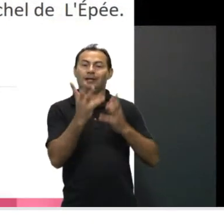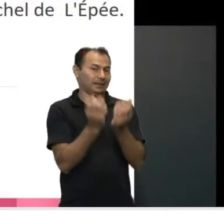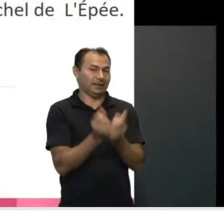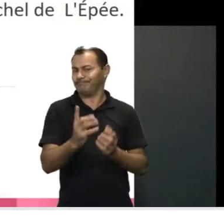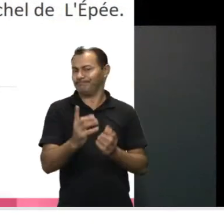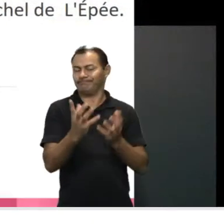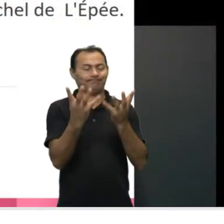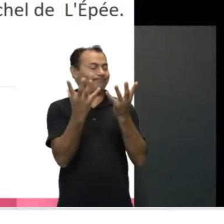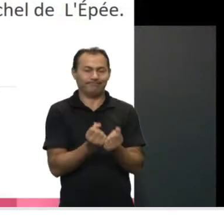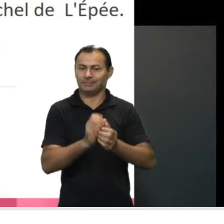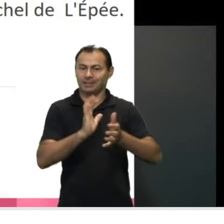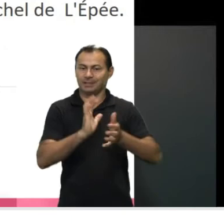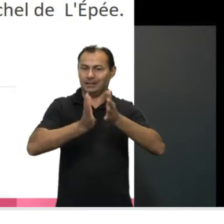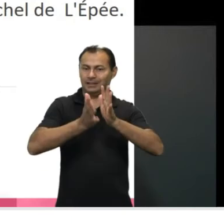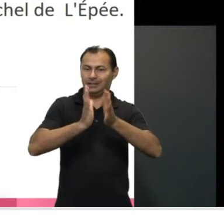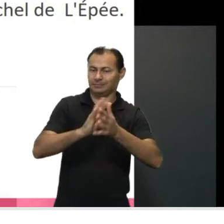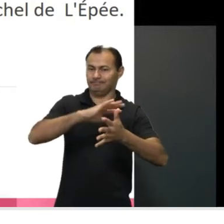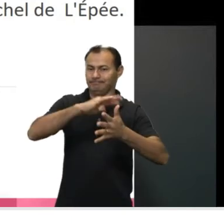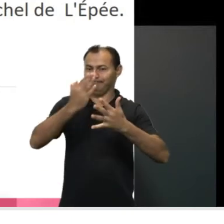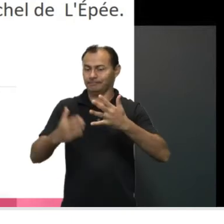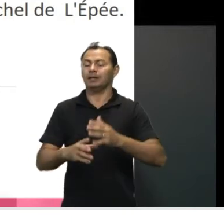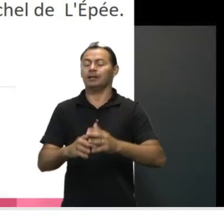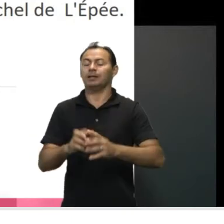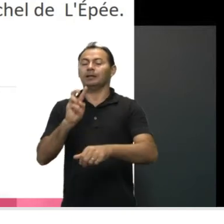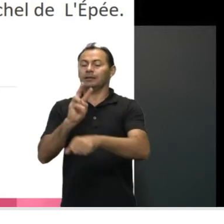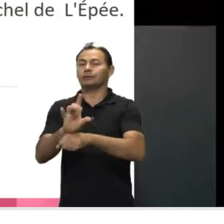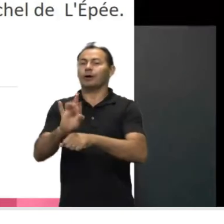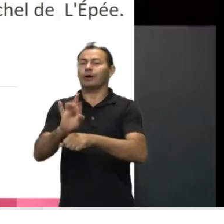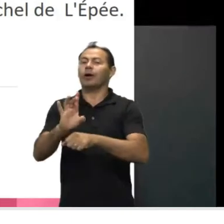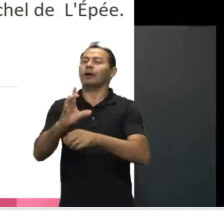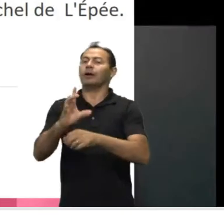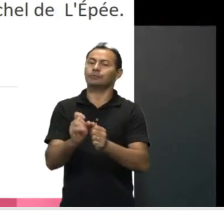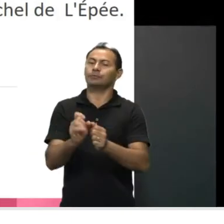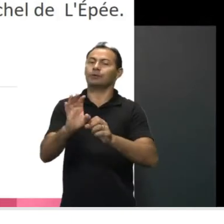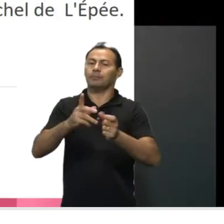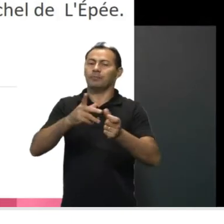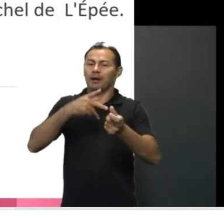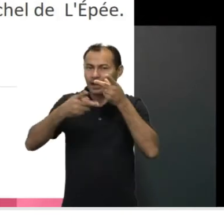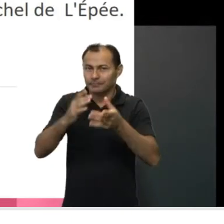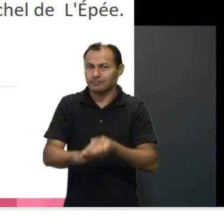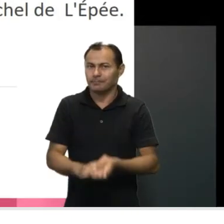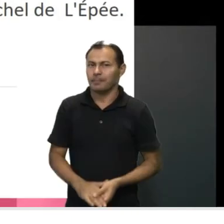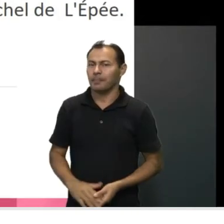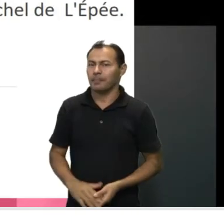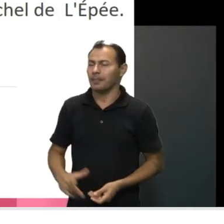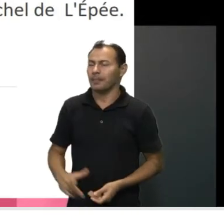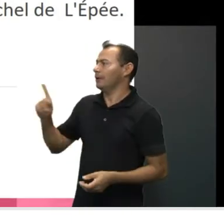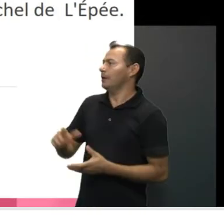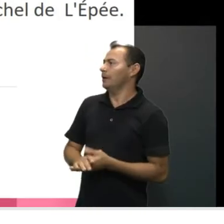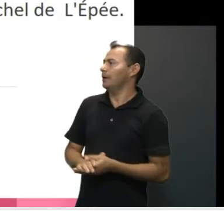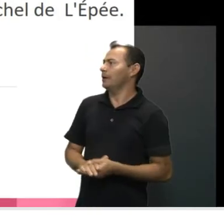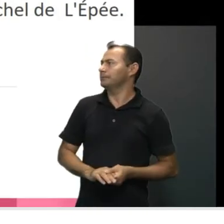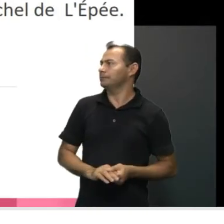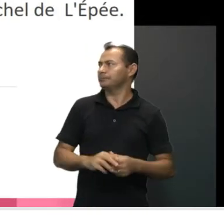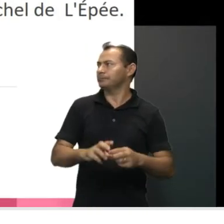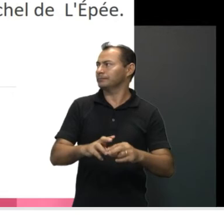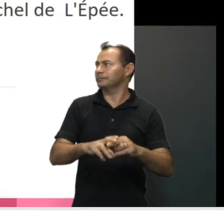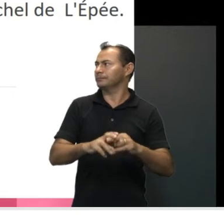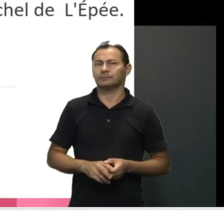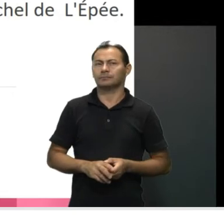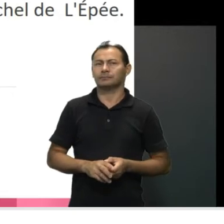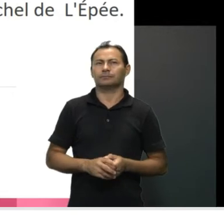somente a oralidade. Então, nós temos aqui Amann, que Amann ele foi um médico suíço,